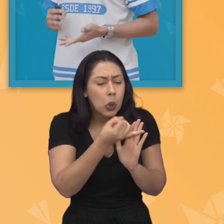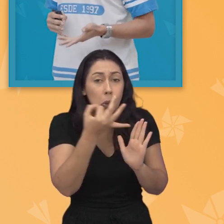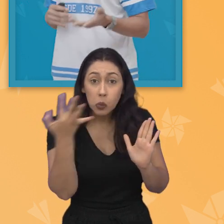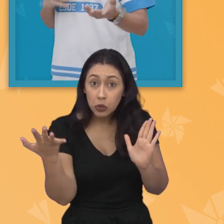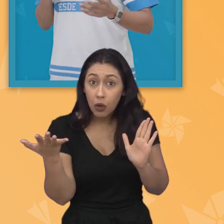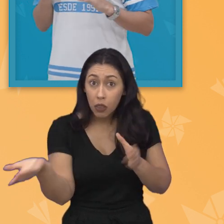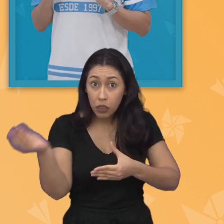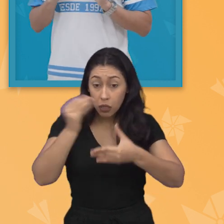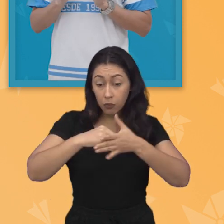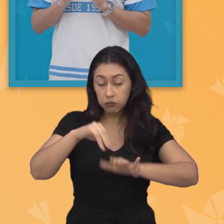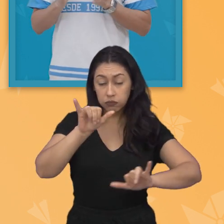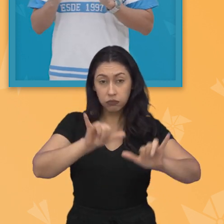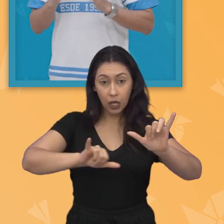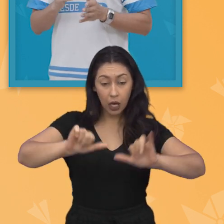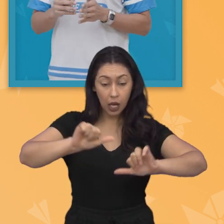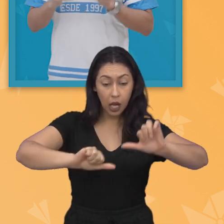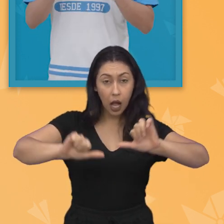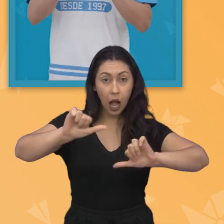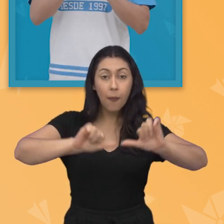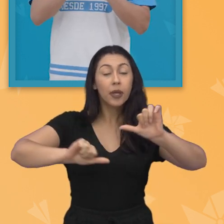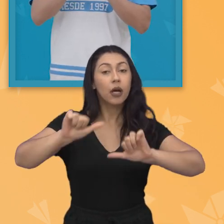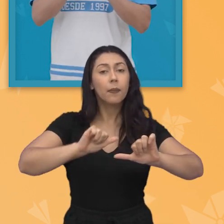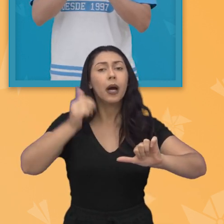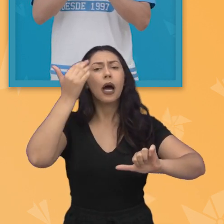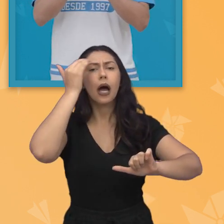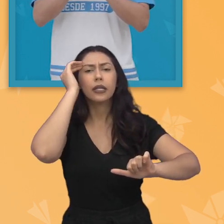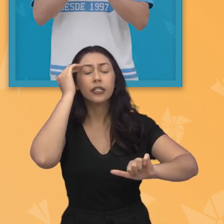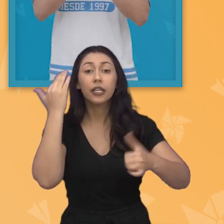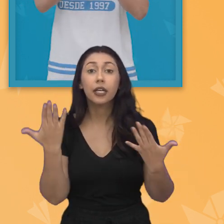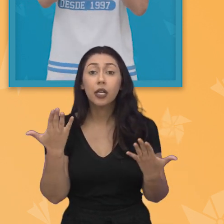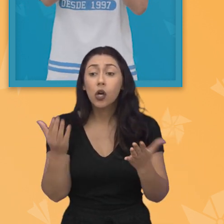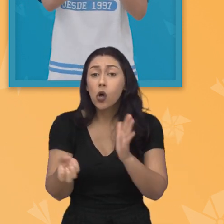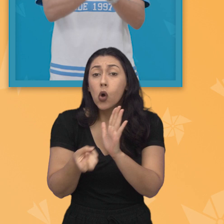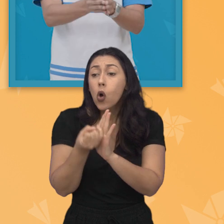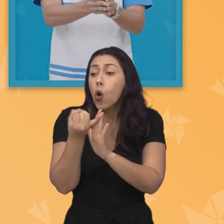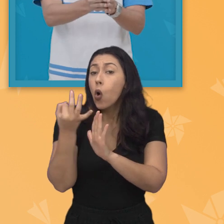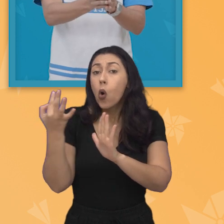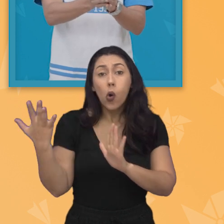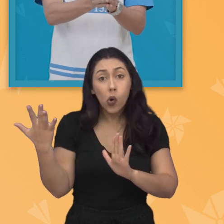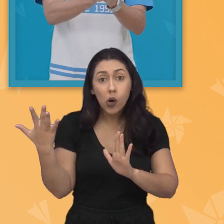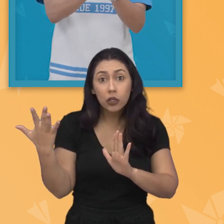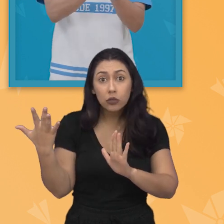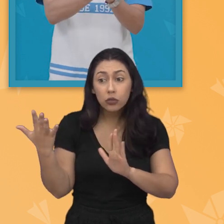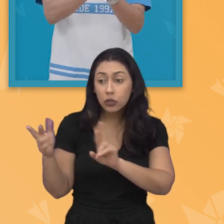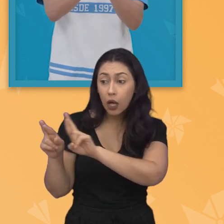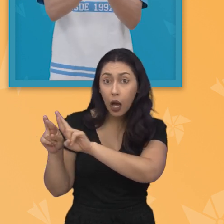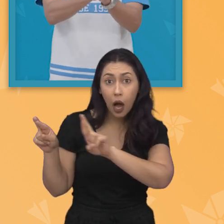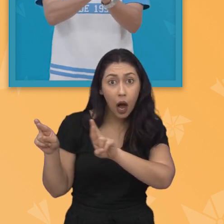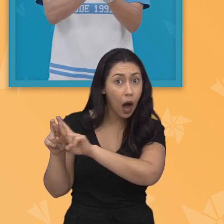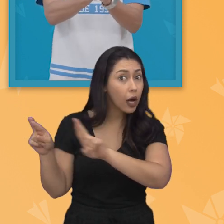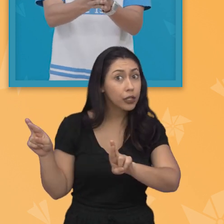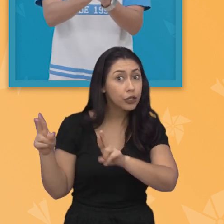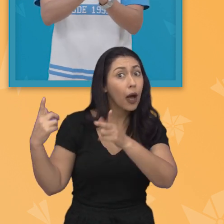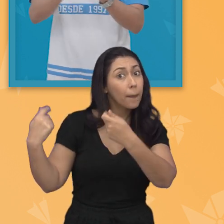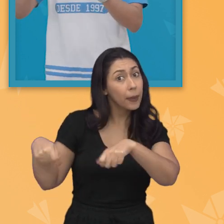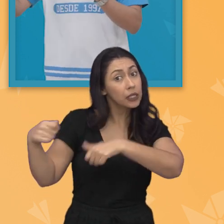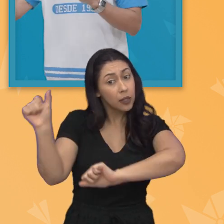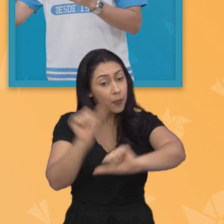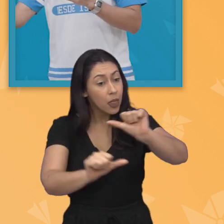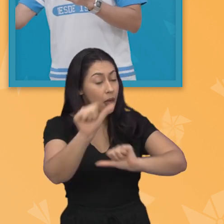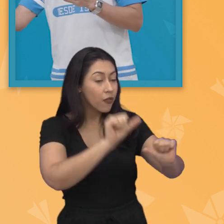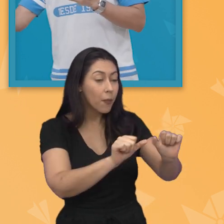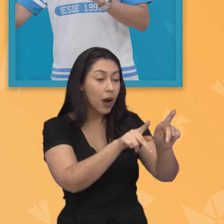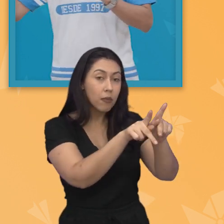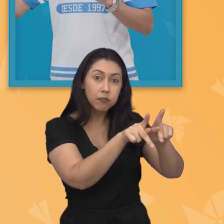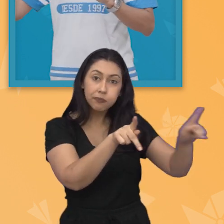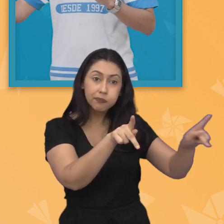na química, para a gente entender exatamente quanto a gente vai precisar de certos números de reagentes, quantidades de reagentes, para obter